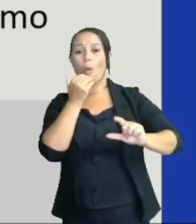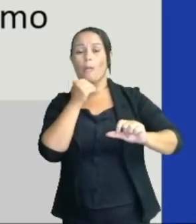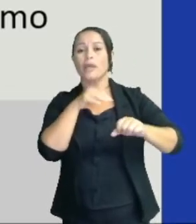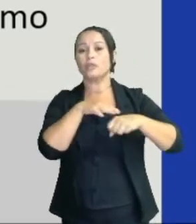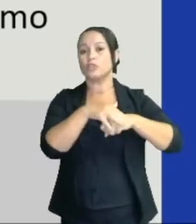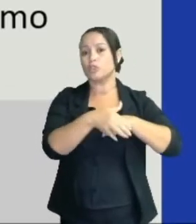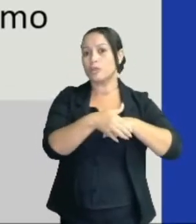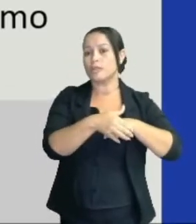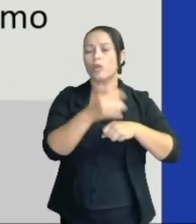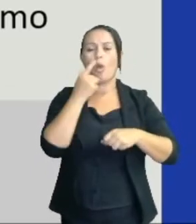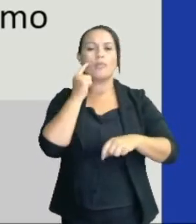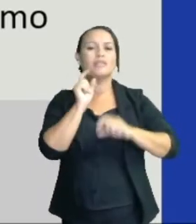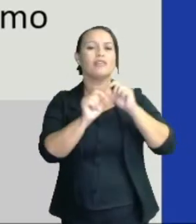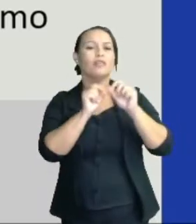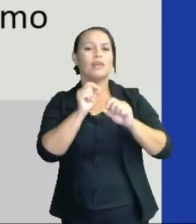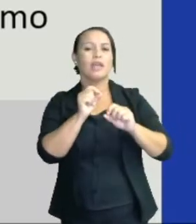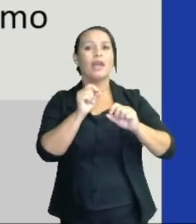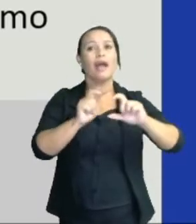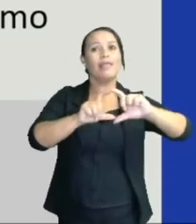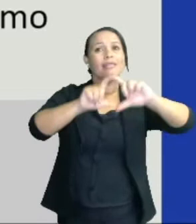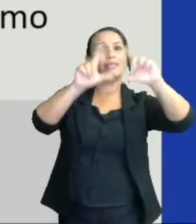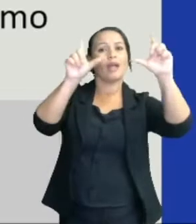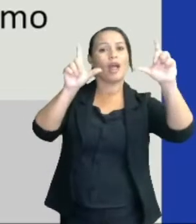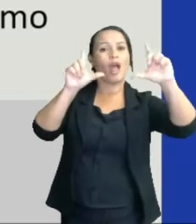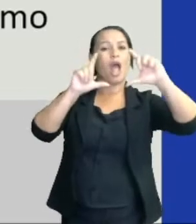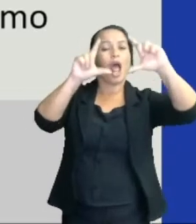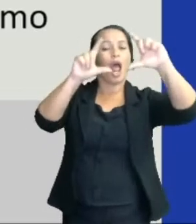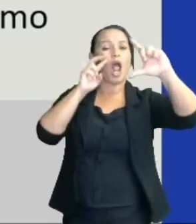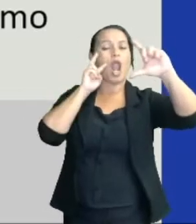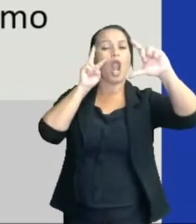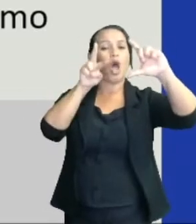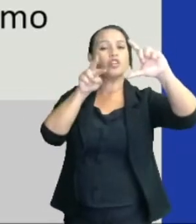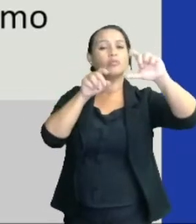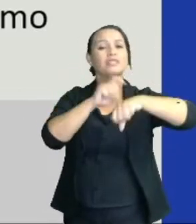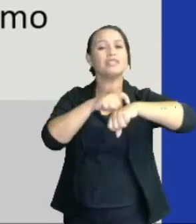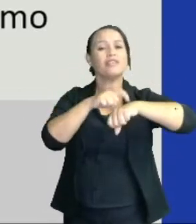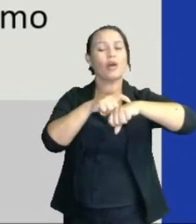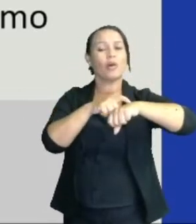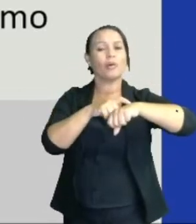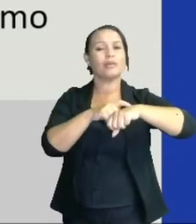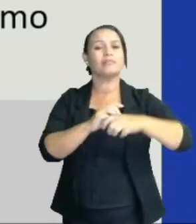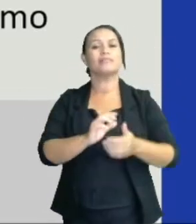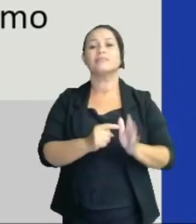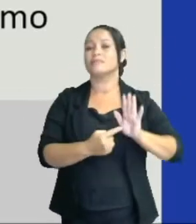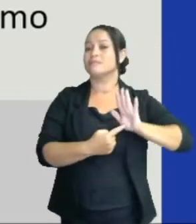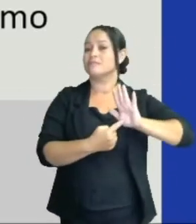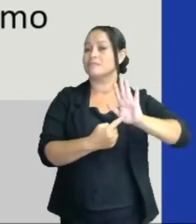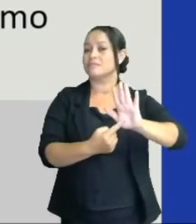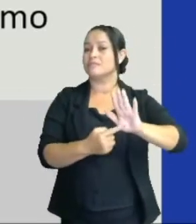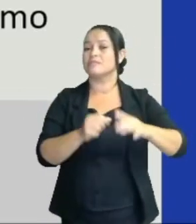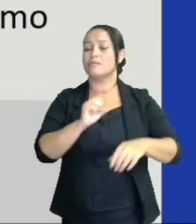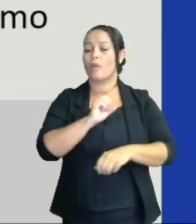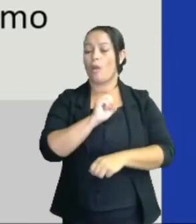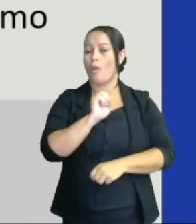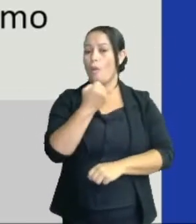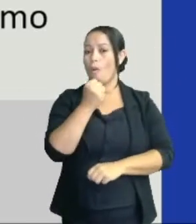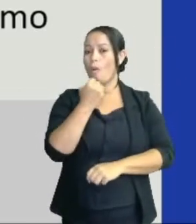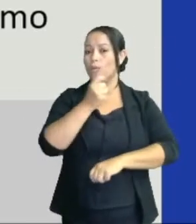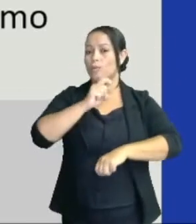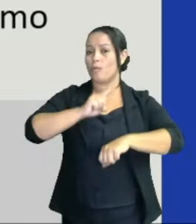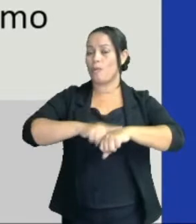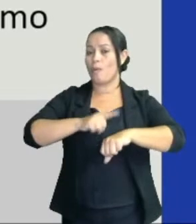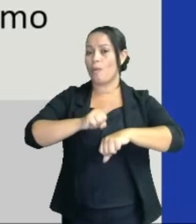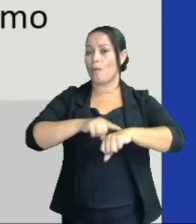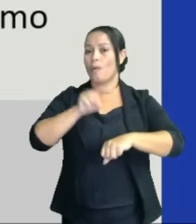jantar. Observe o relógio na tela. Que hora está indicando? 8